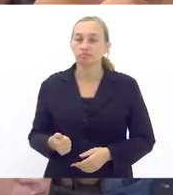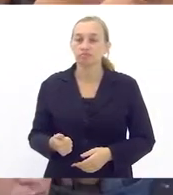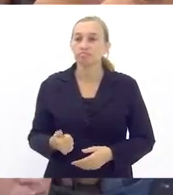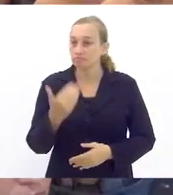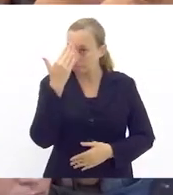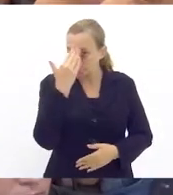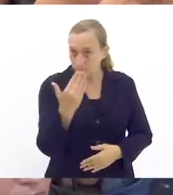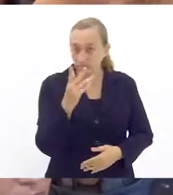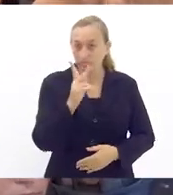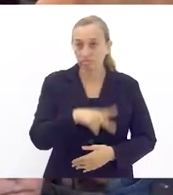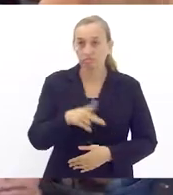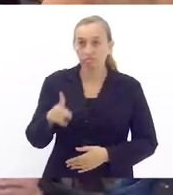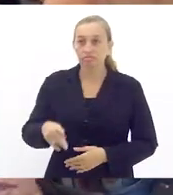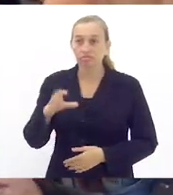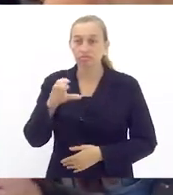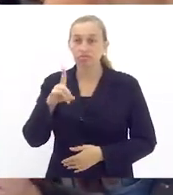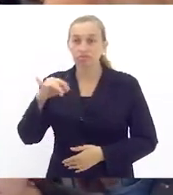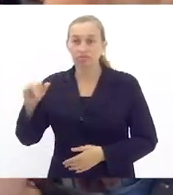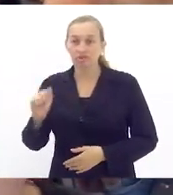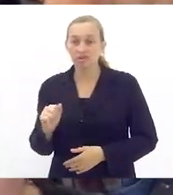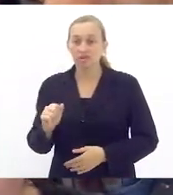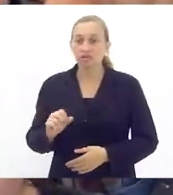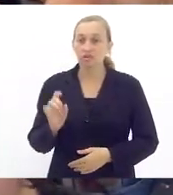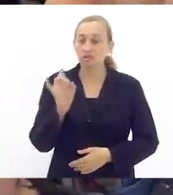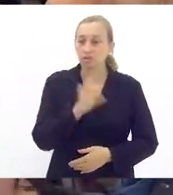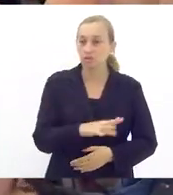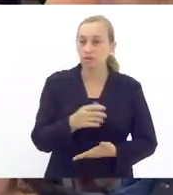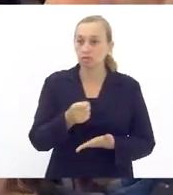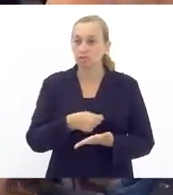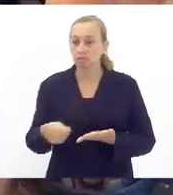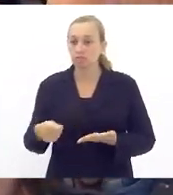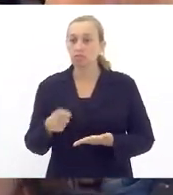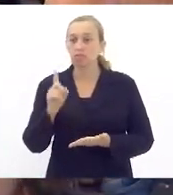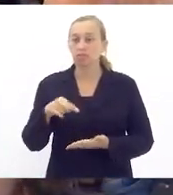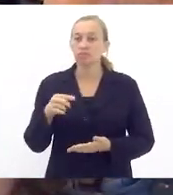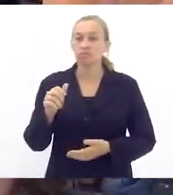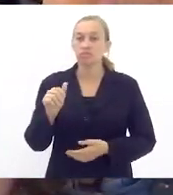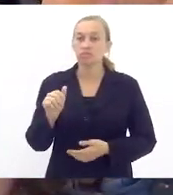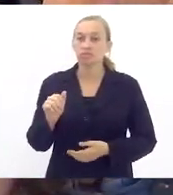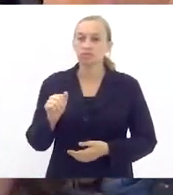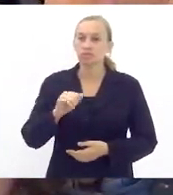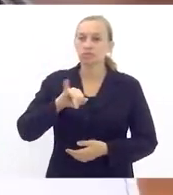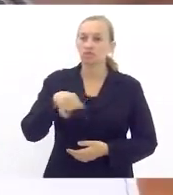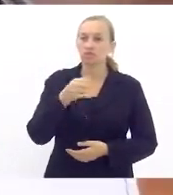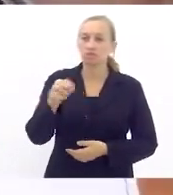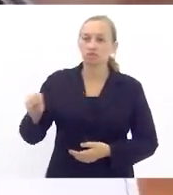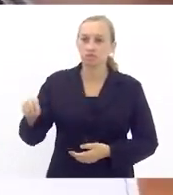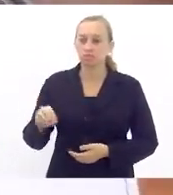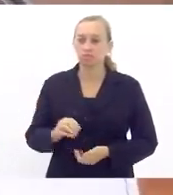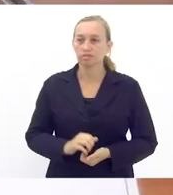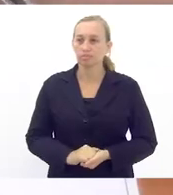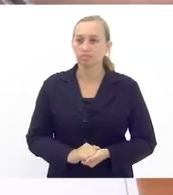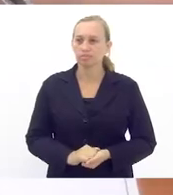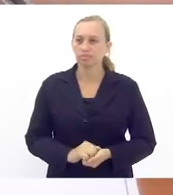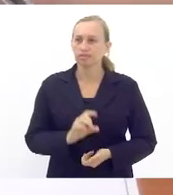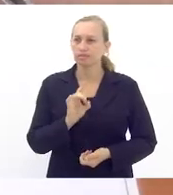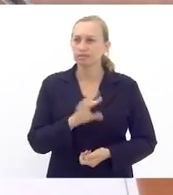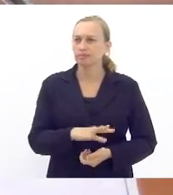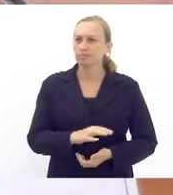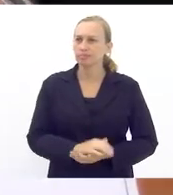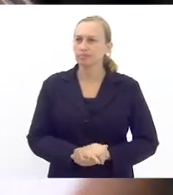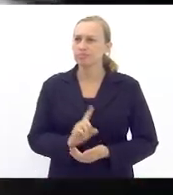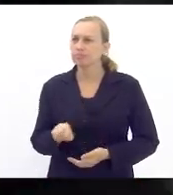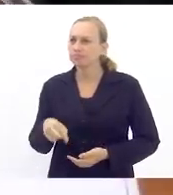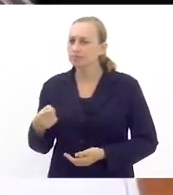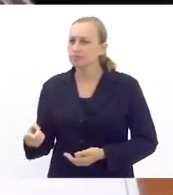Obrigado professora Cecília o último inscrito é o aluno João prata ele é o último inscrito